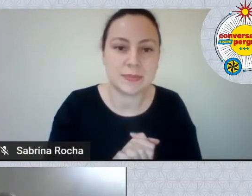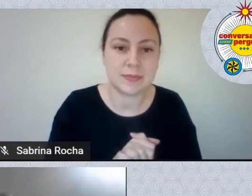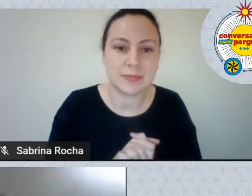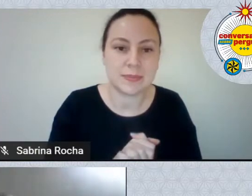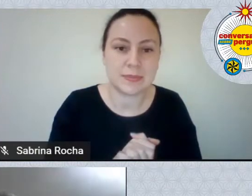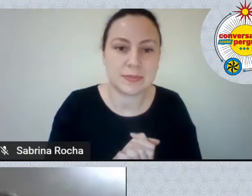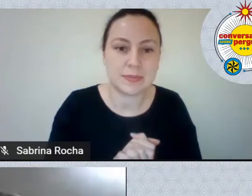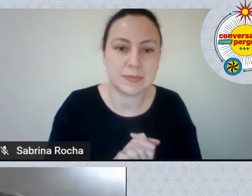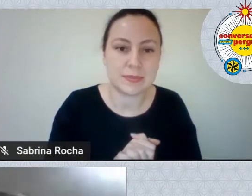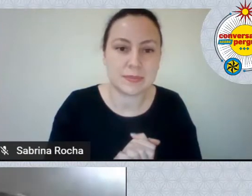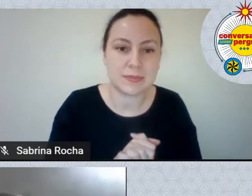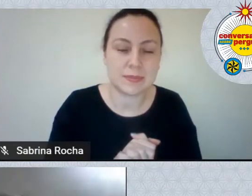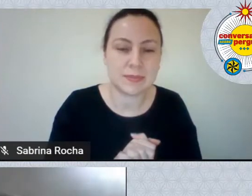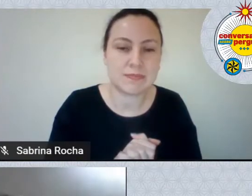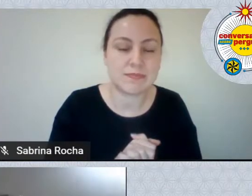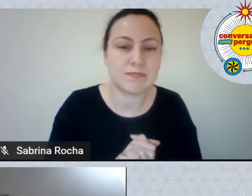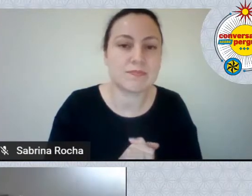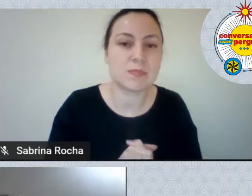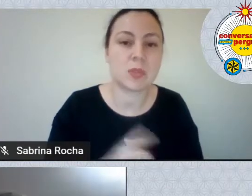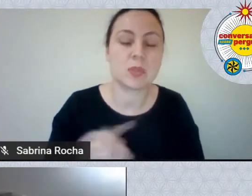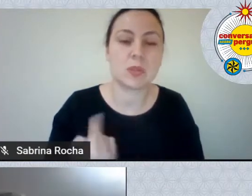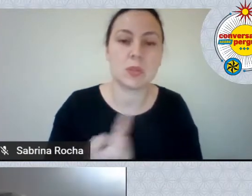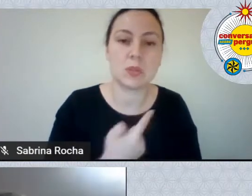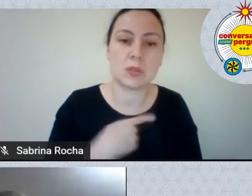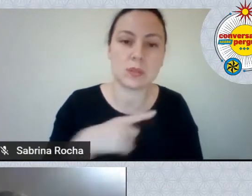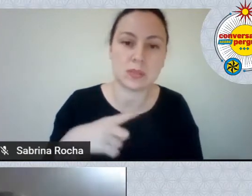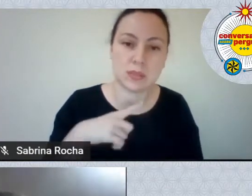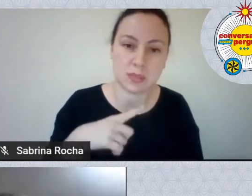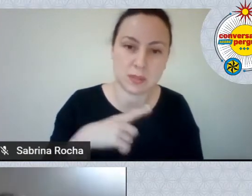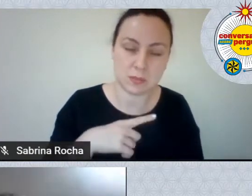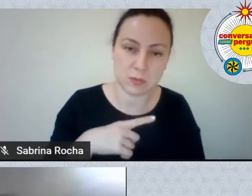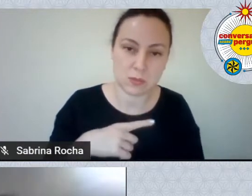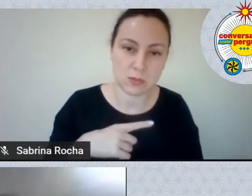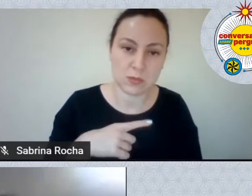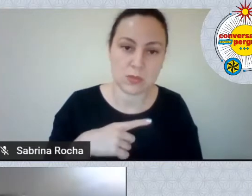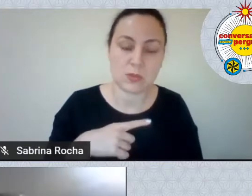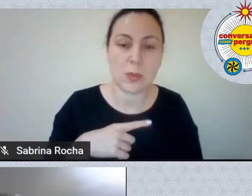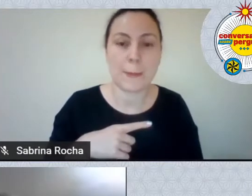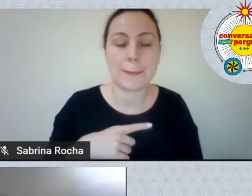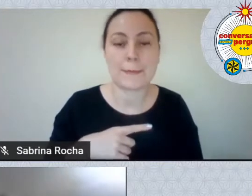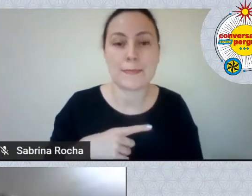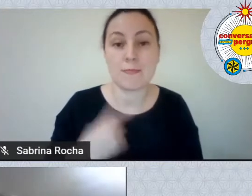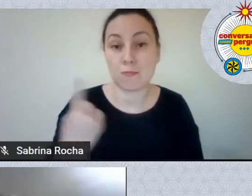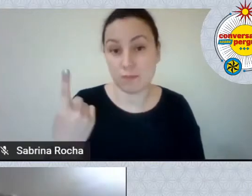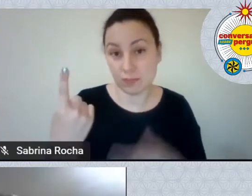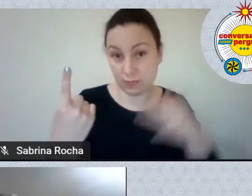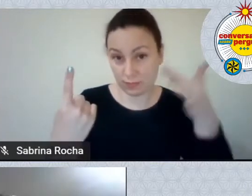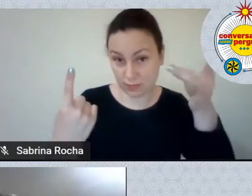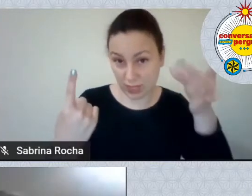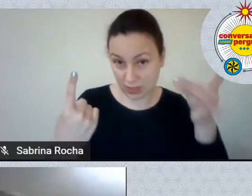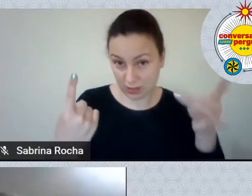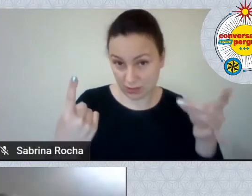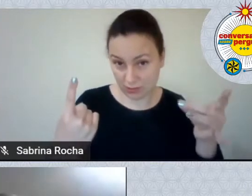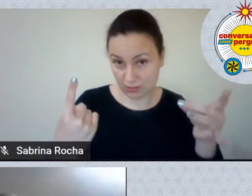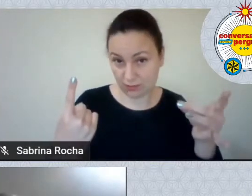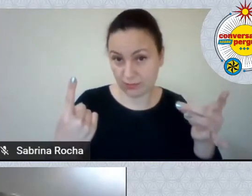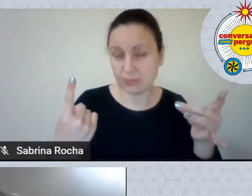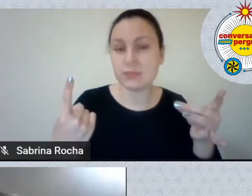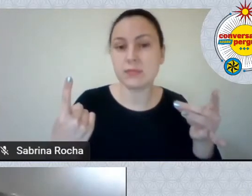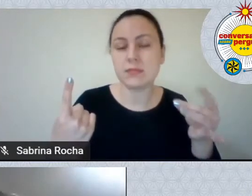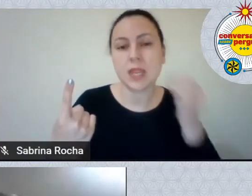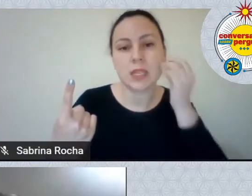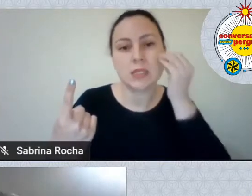E acho que temos uma pequena diferença que pode fazer diferença, que é justamente ter experimentado